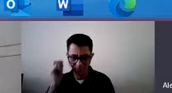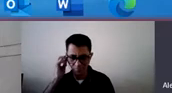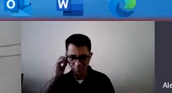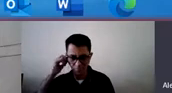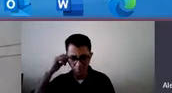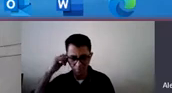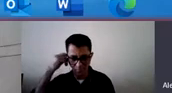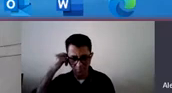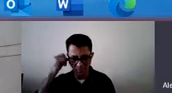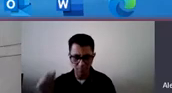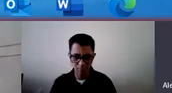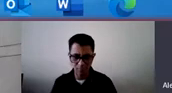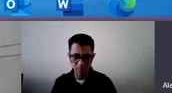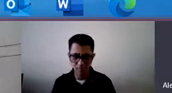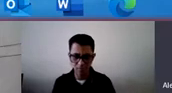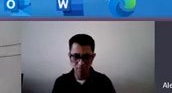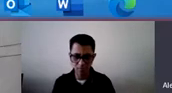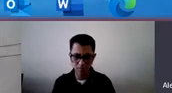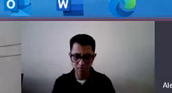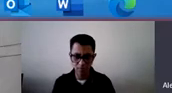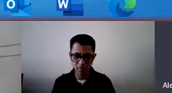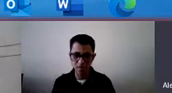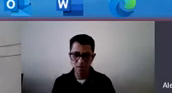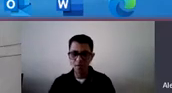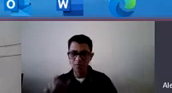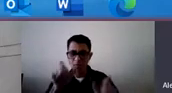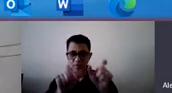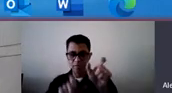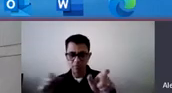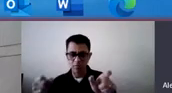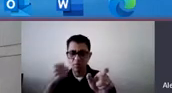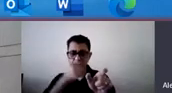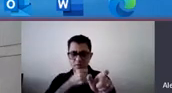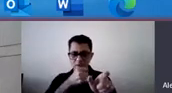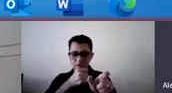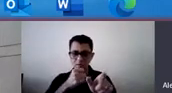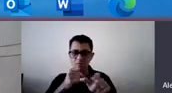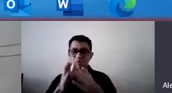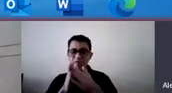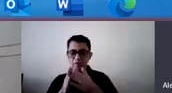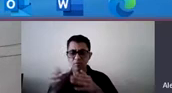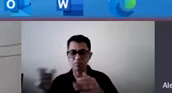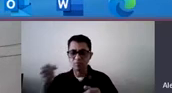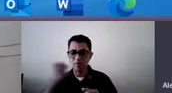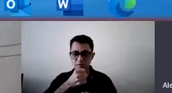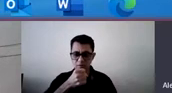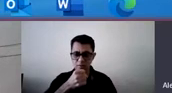eles chegaram ontem. Acho que alguém está com o áudio ligado. É, isso mesmo, tem áudio ligado.